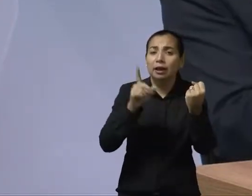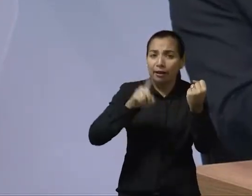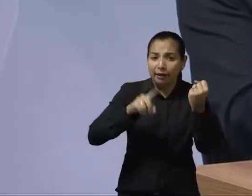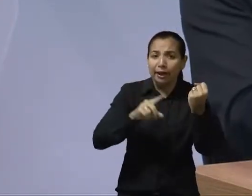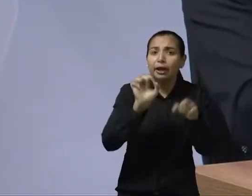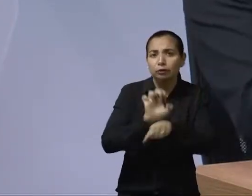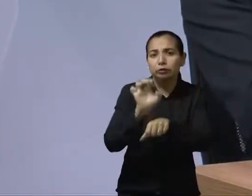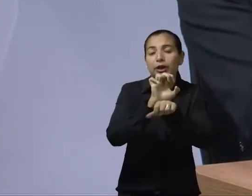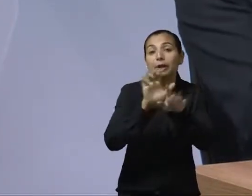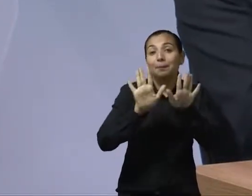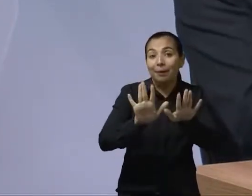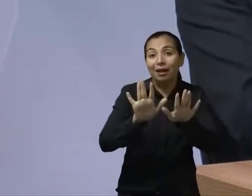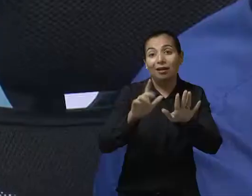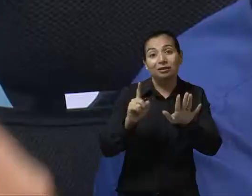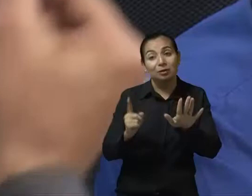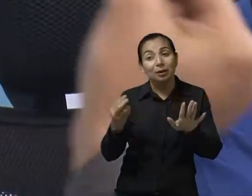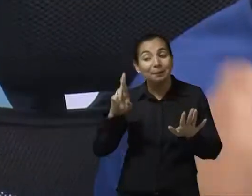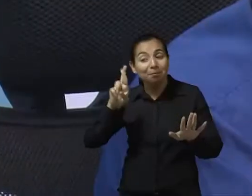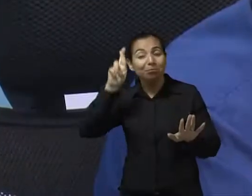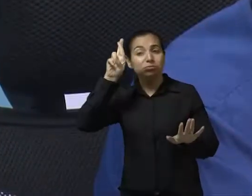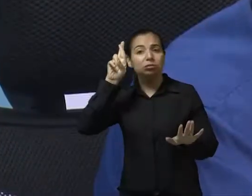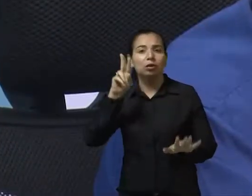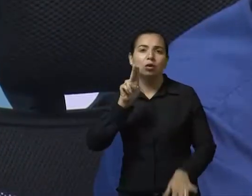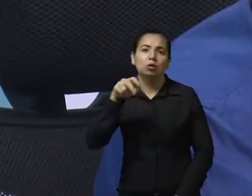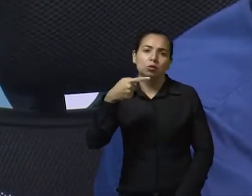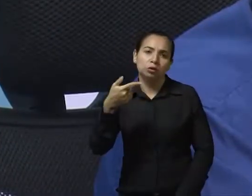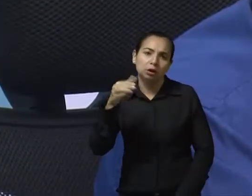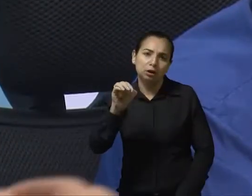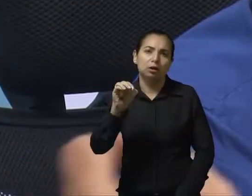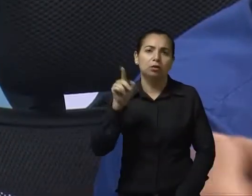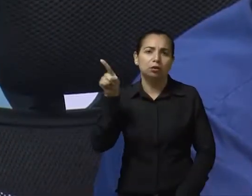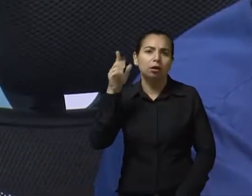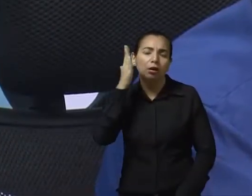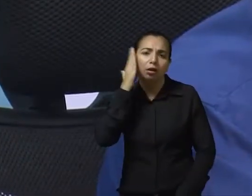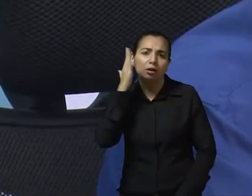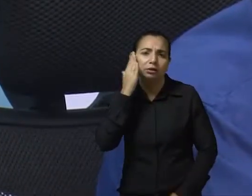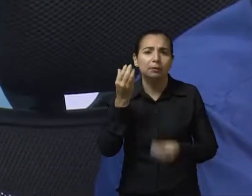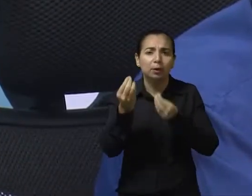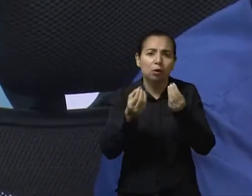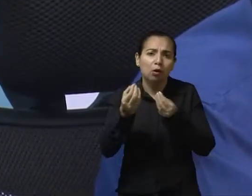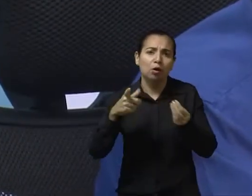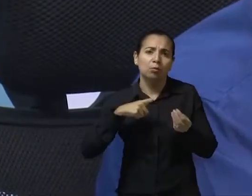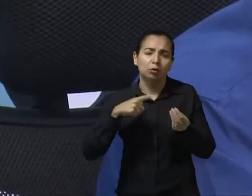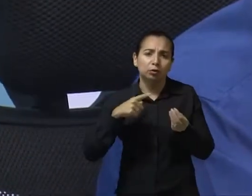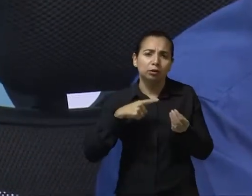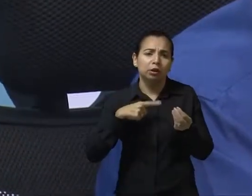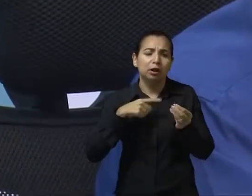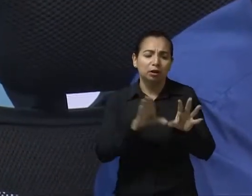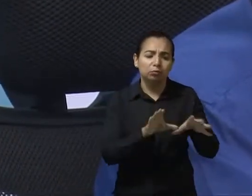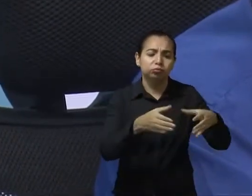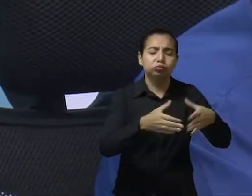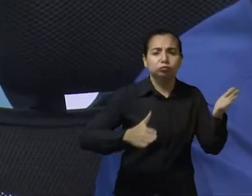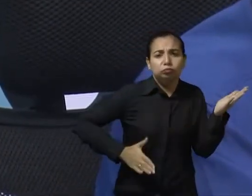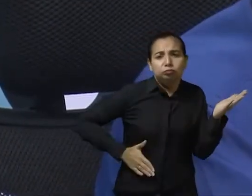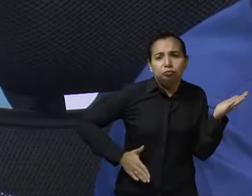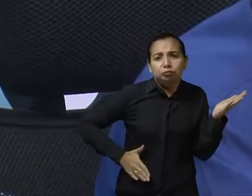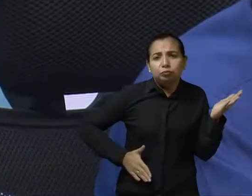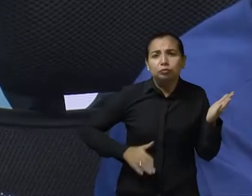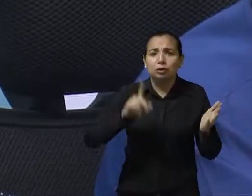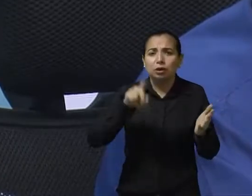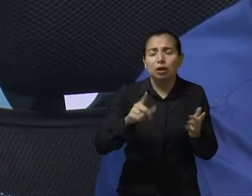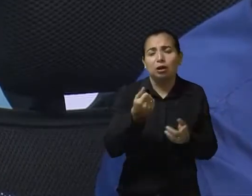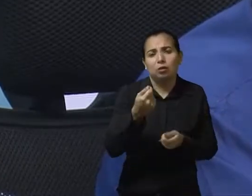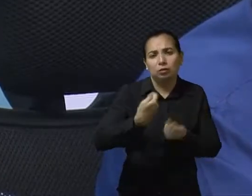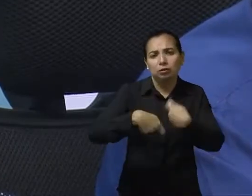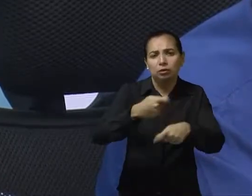mas a União, principalmente nesse fenômeno do crime organizado e do tráfico internacional de drogas, a